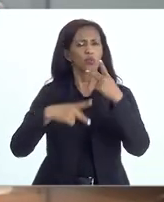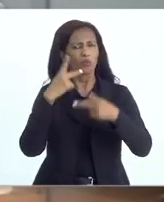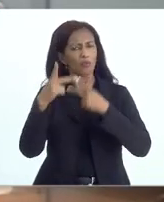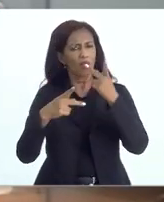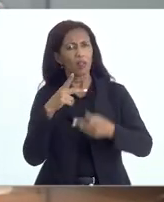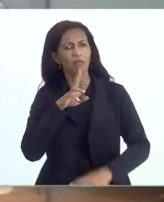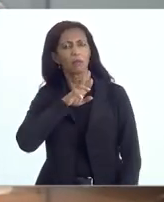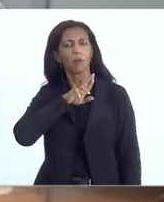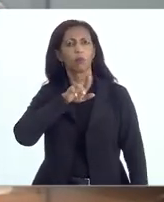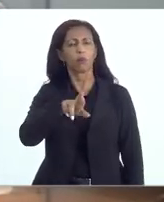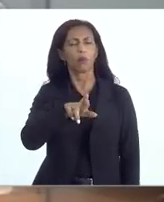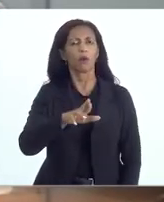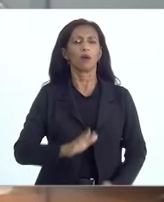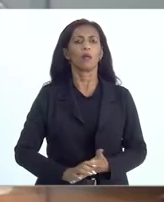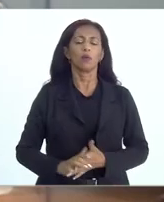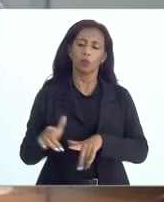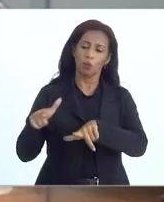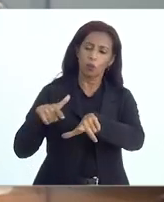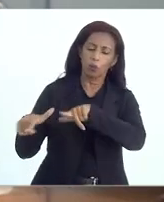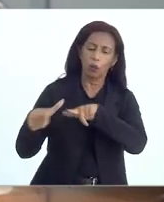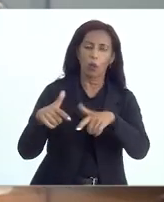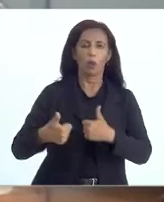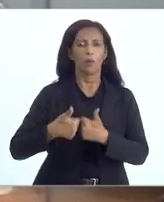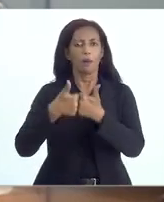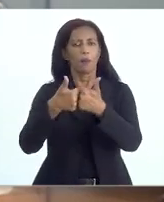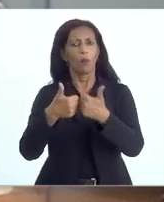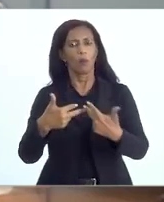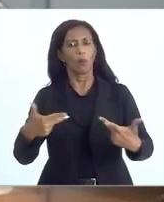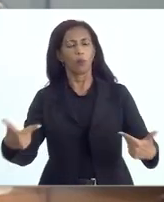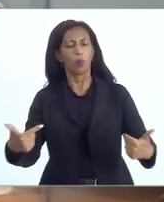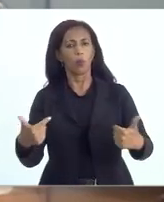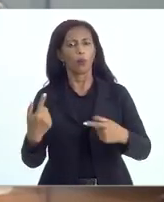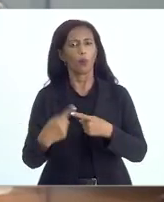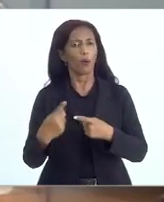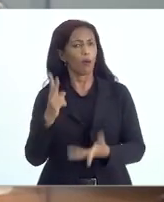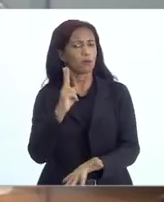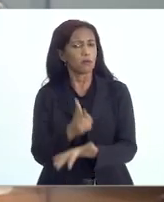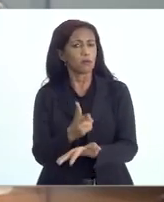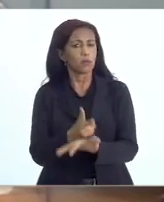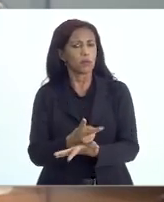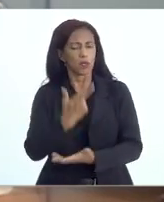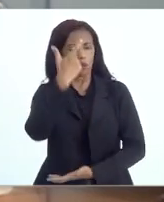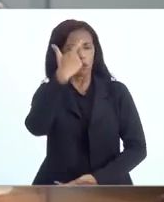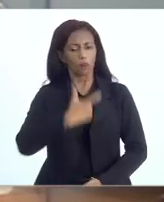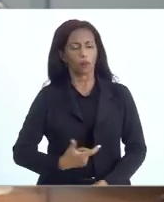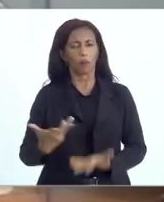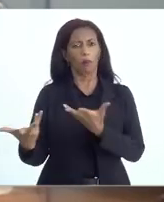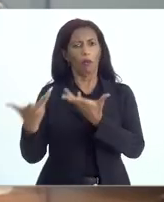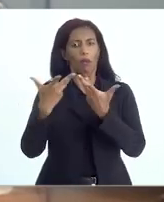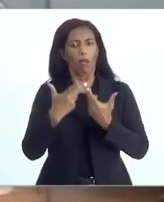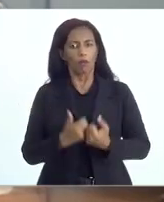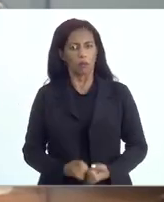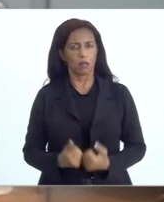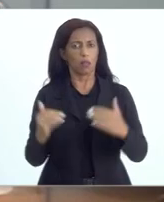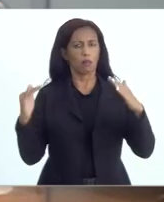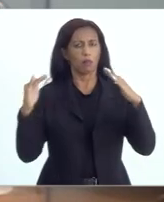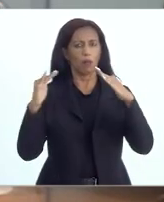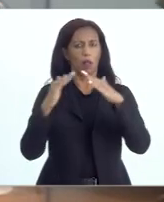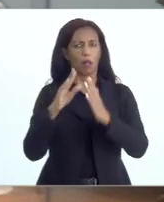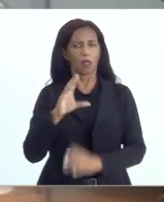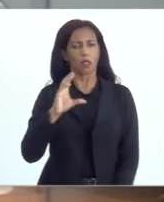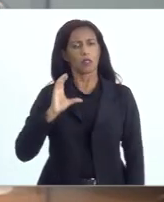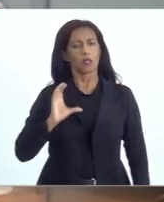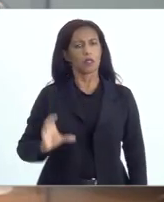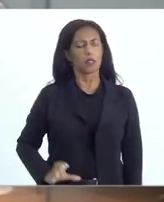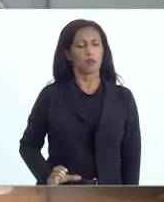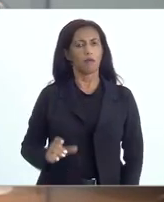resultaram na utilização do serviço e não a melhoria do serviço porque sempre fui muito bem recebido pela Casa Civil do secretário